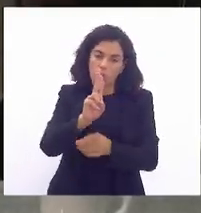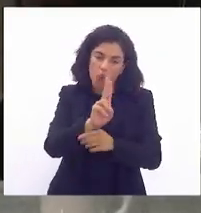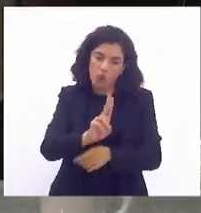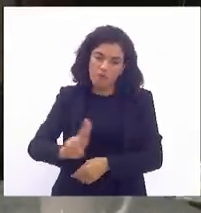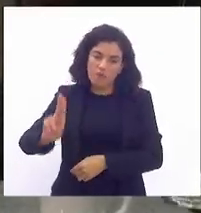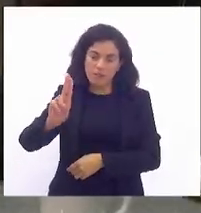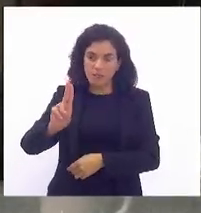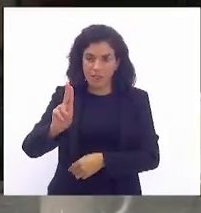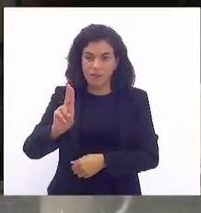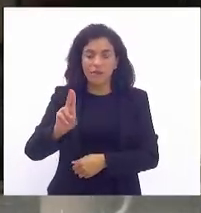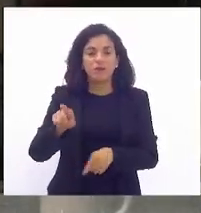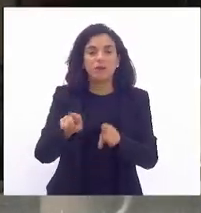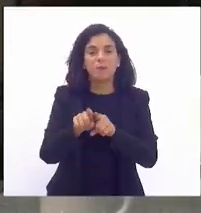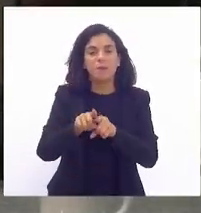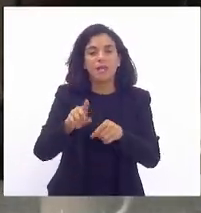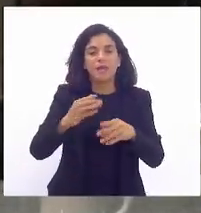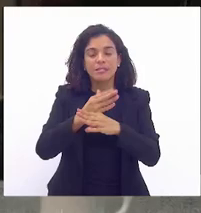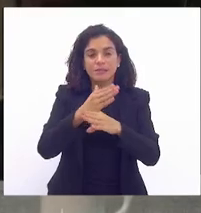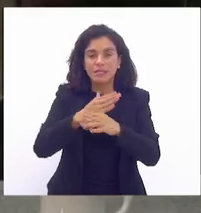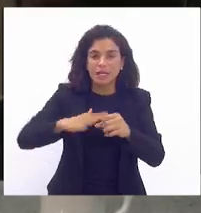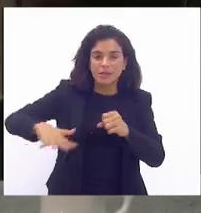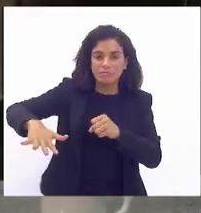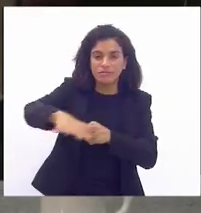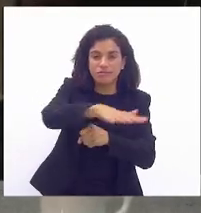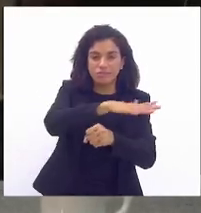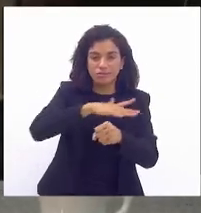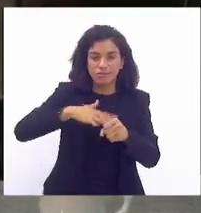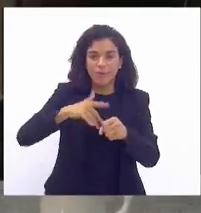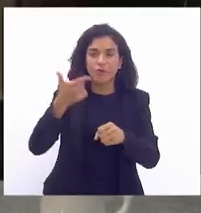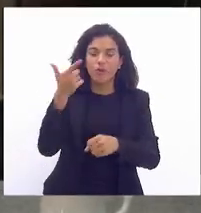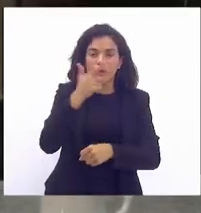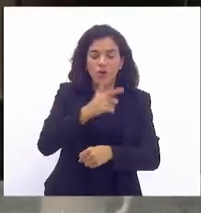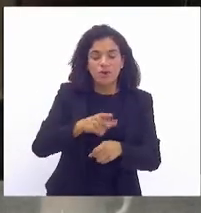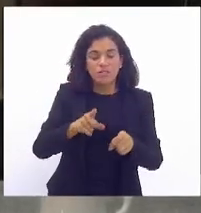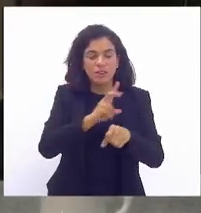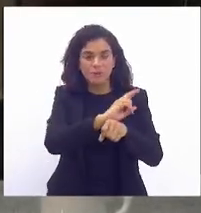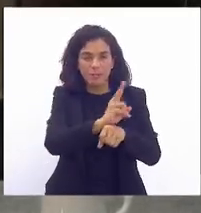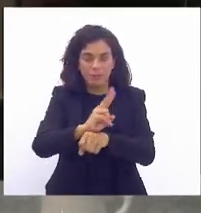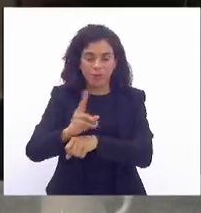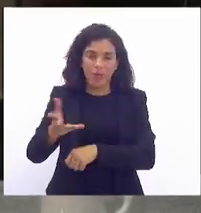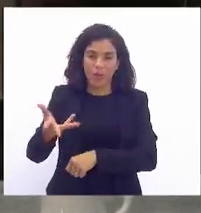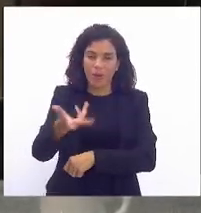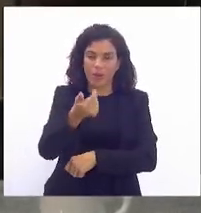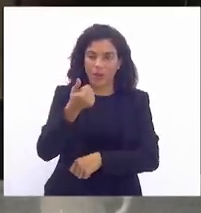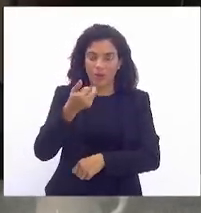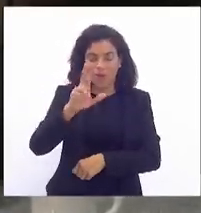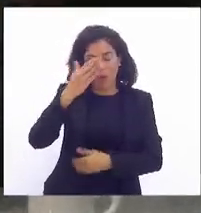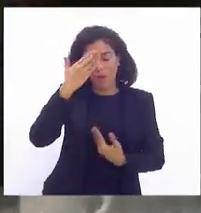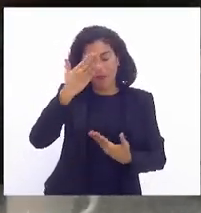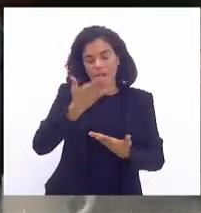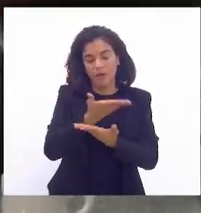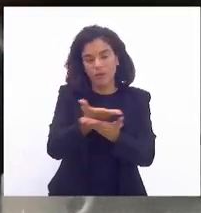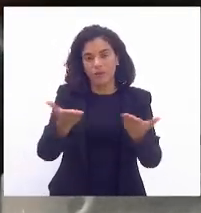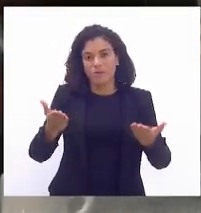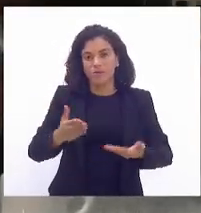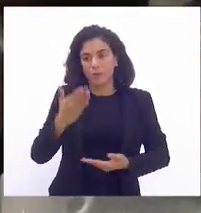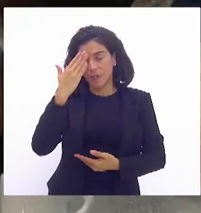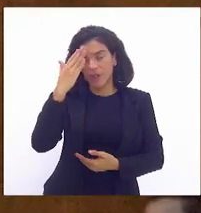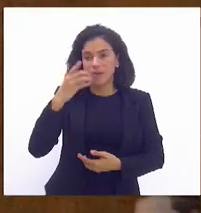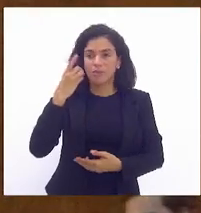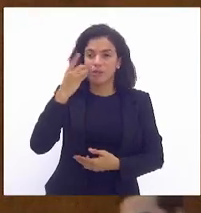afim, e que as outras cidades aqui no intermédio também recebam o monitoramento da qualidade do ar. Meu muito obrigado a todos. Obrigado, deputado.